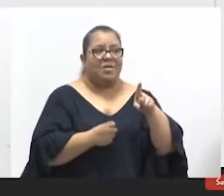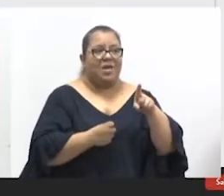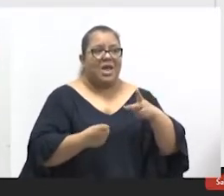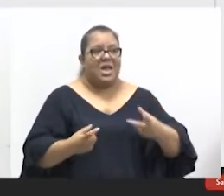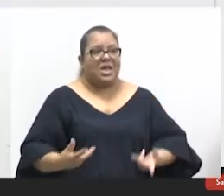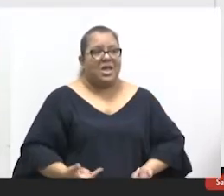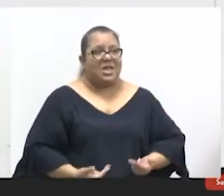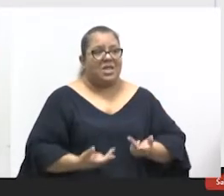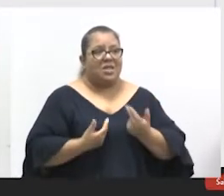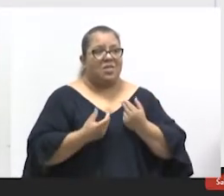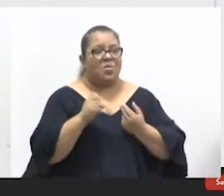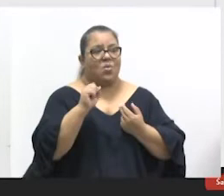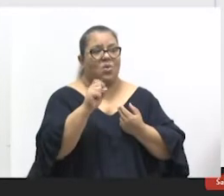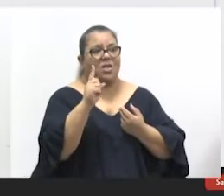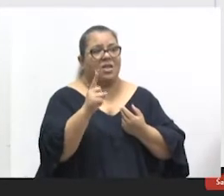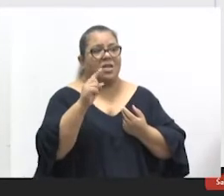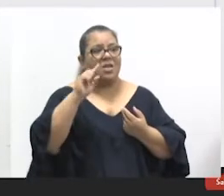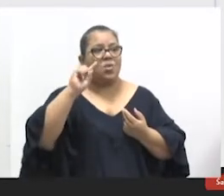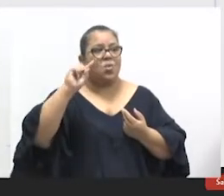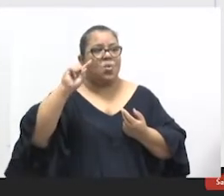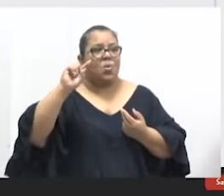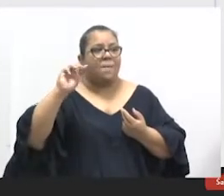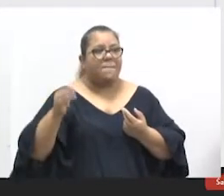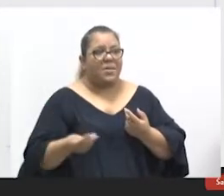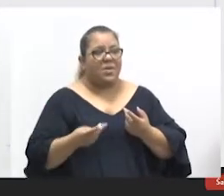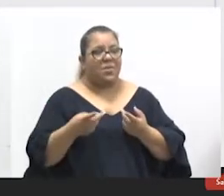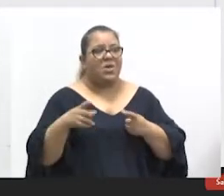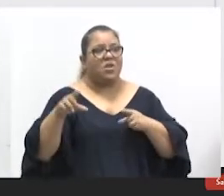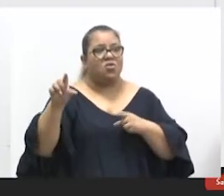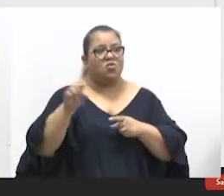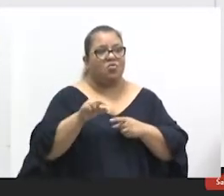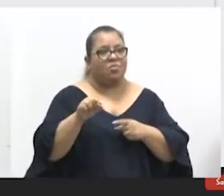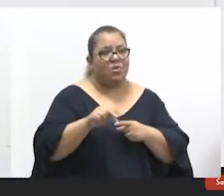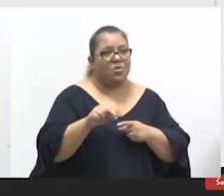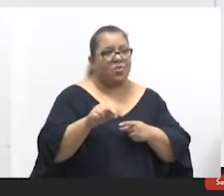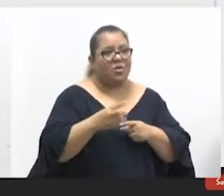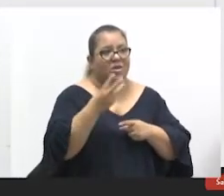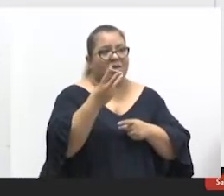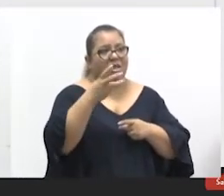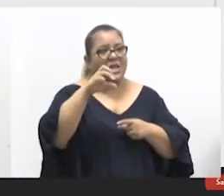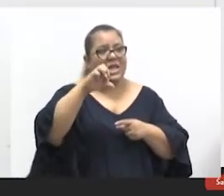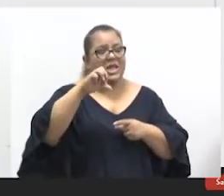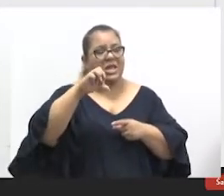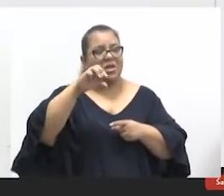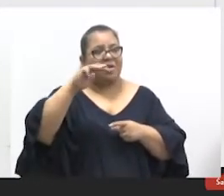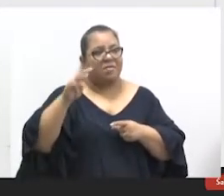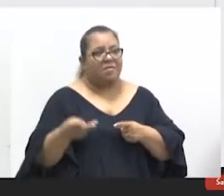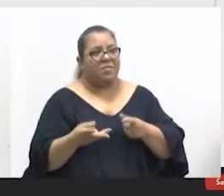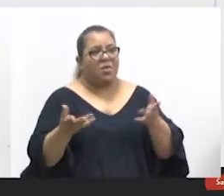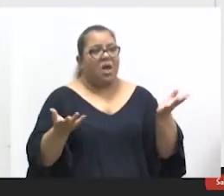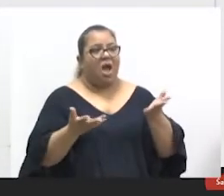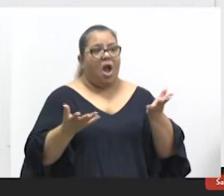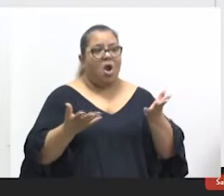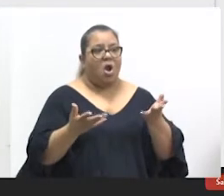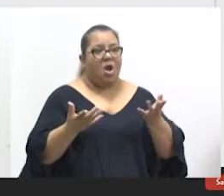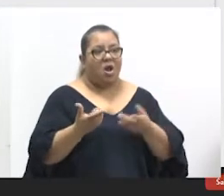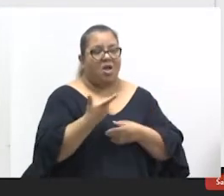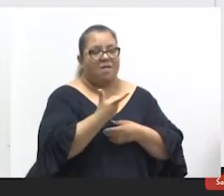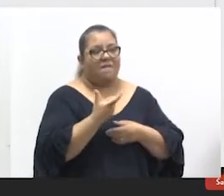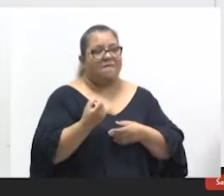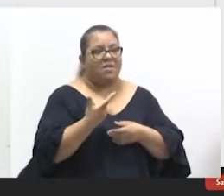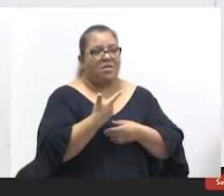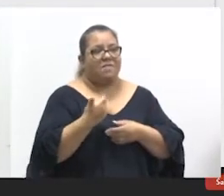procedimentos ambulatoriais, caímos para quase cerca de 40 mil, né? E em